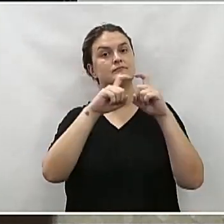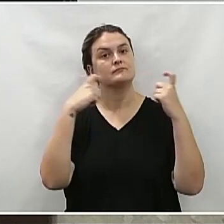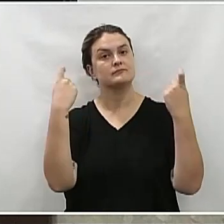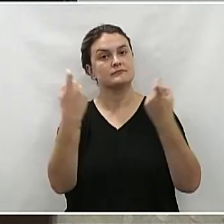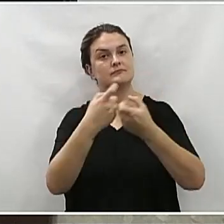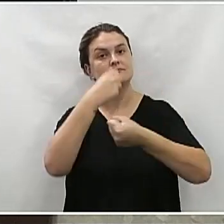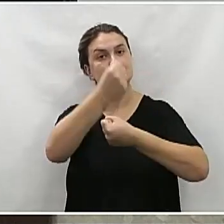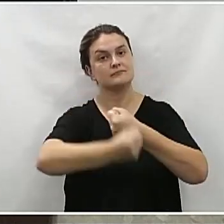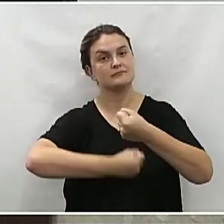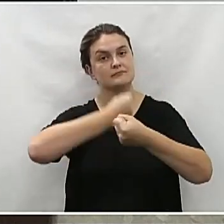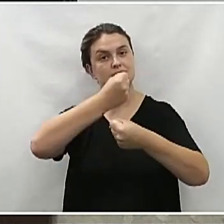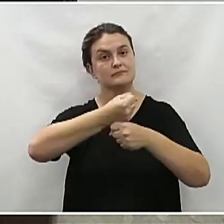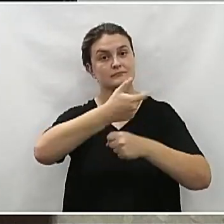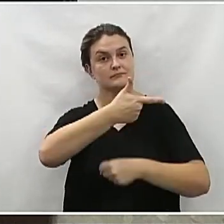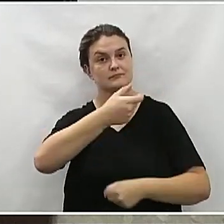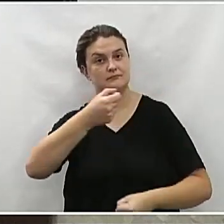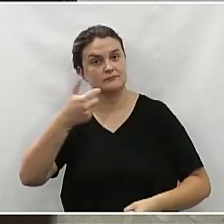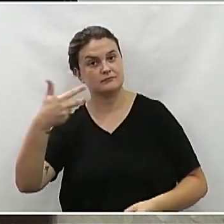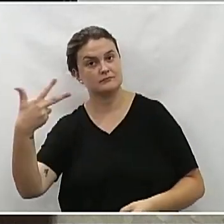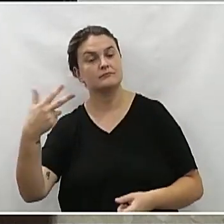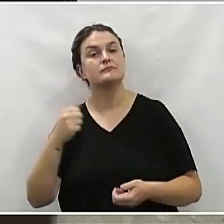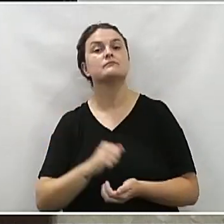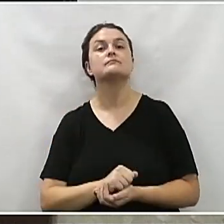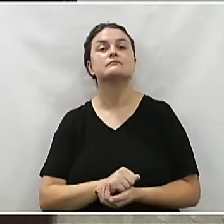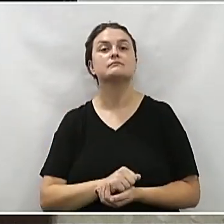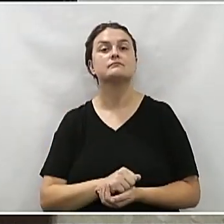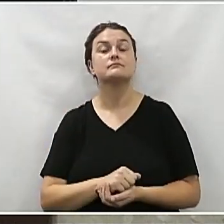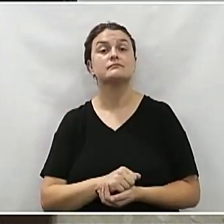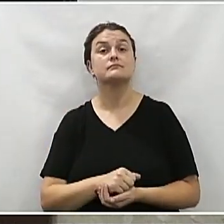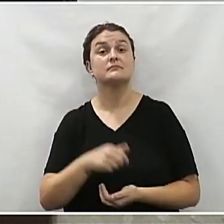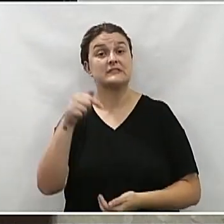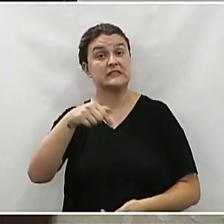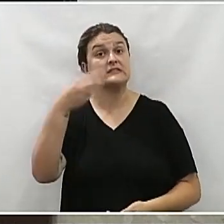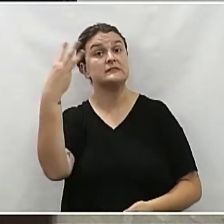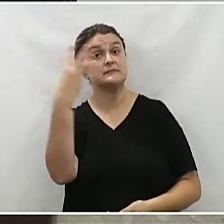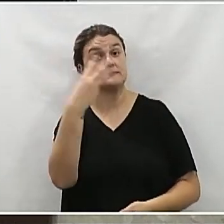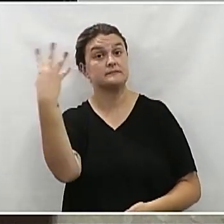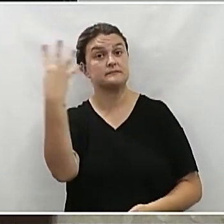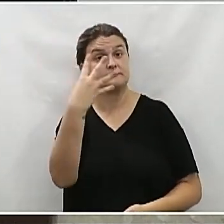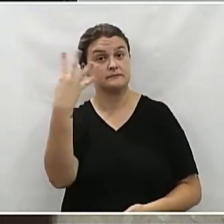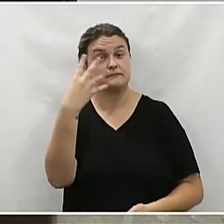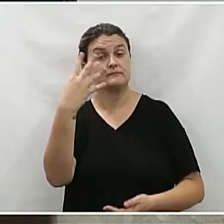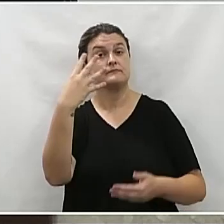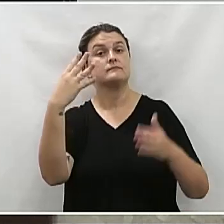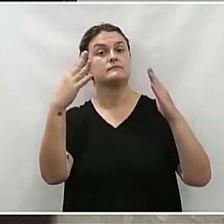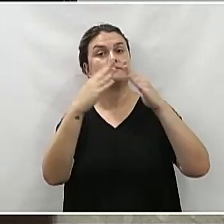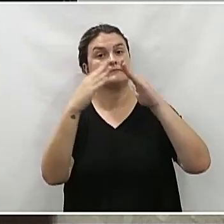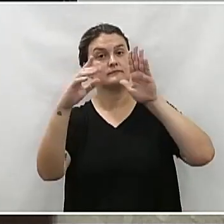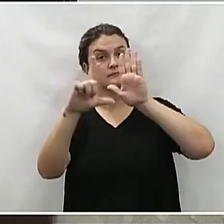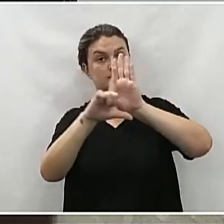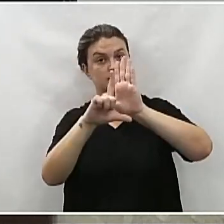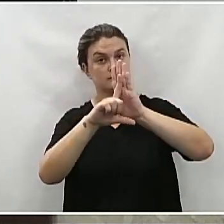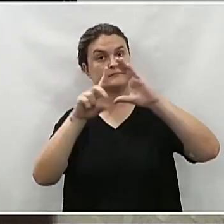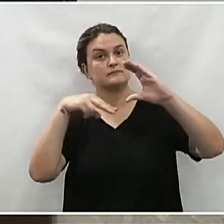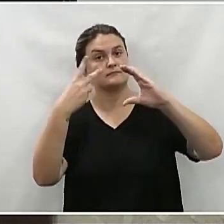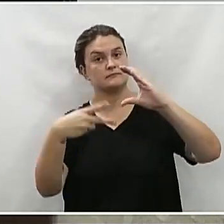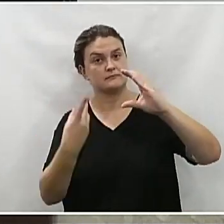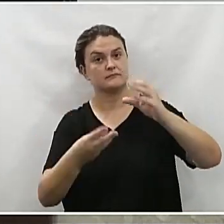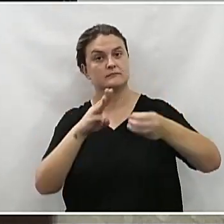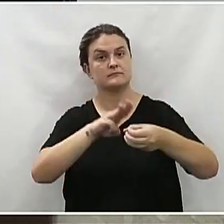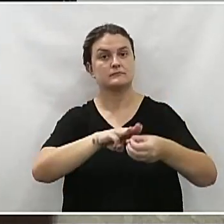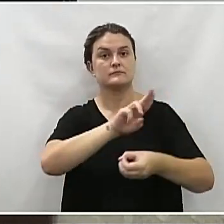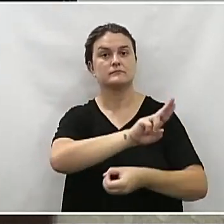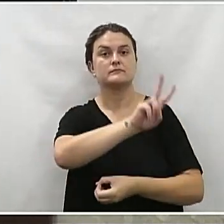ordinária do exercício de 2023 da 34ª Legislatura da Câmara Municipal